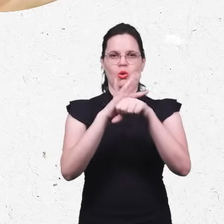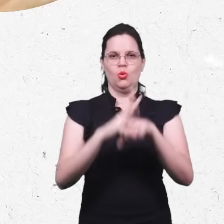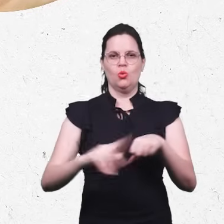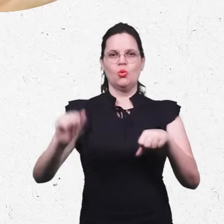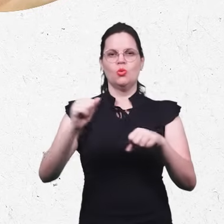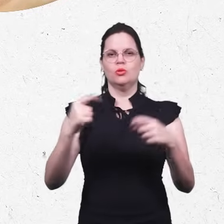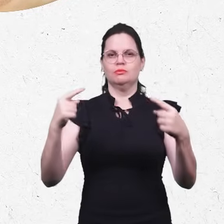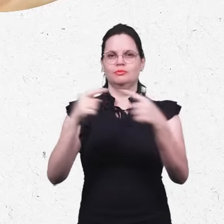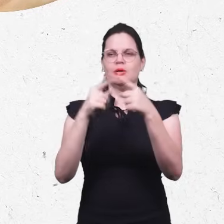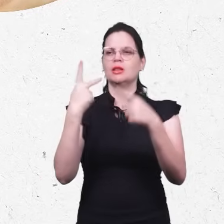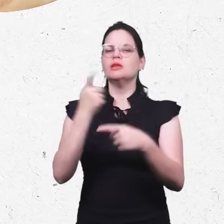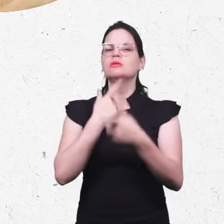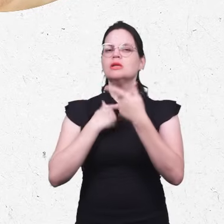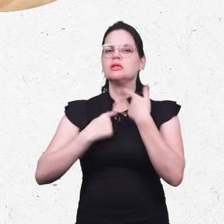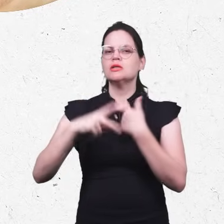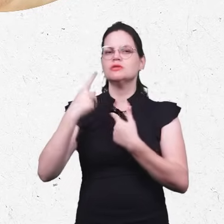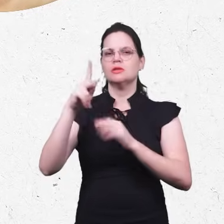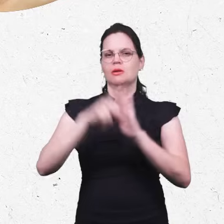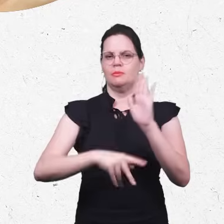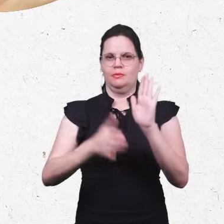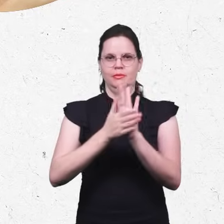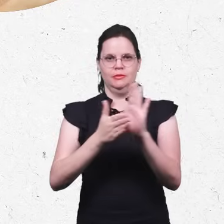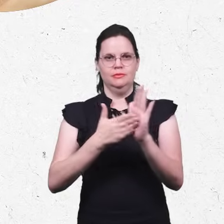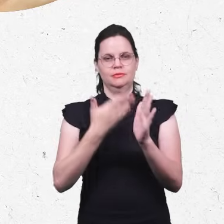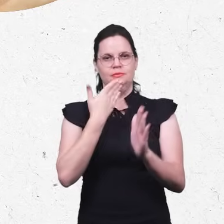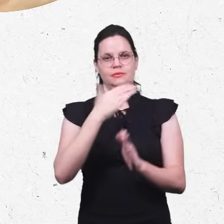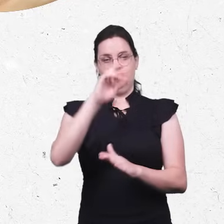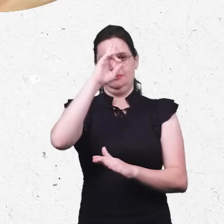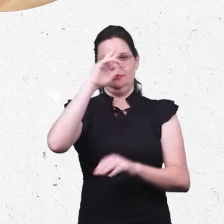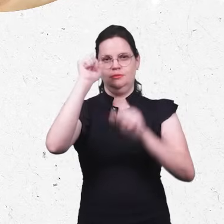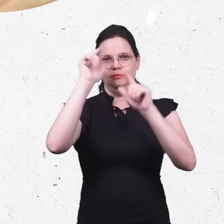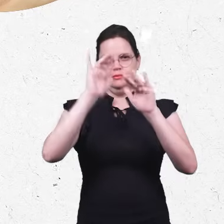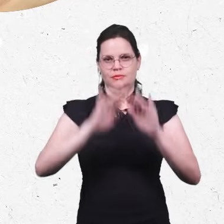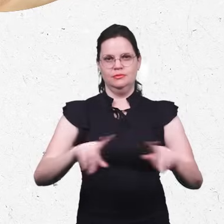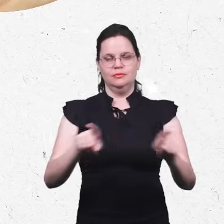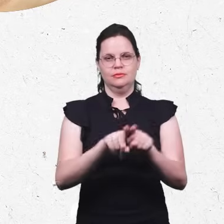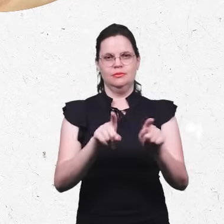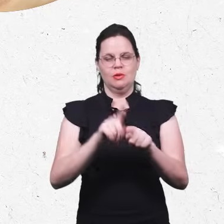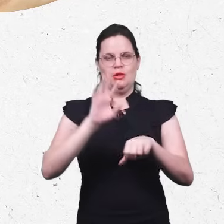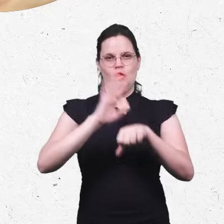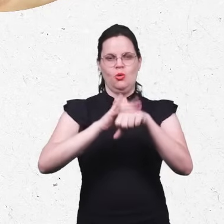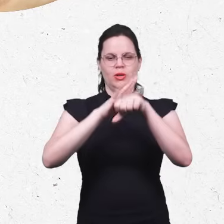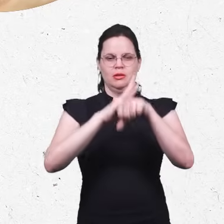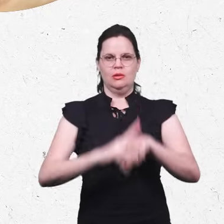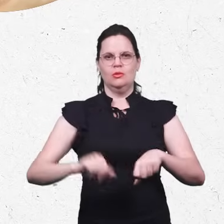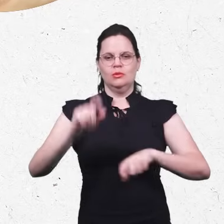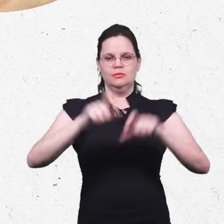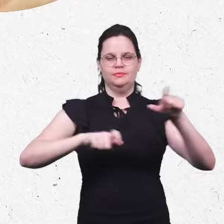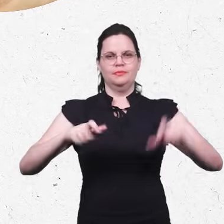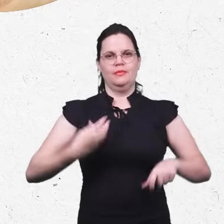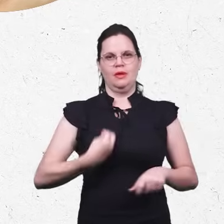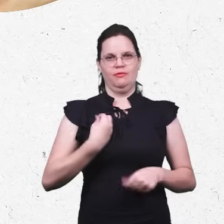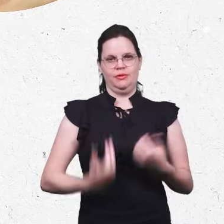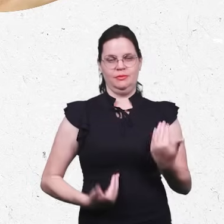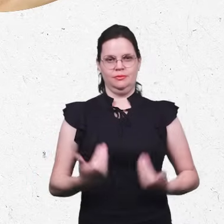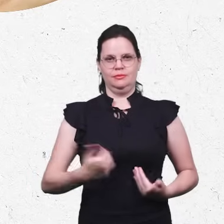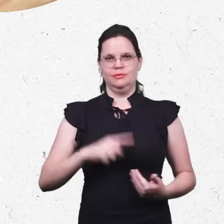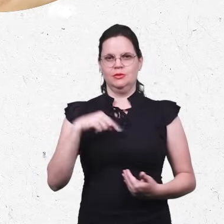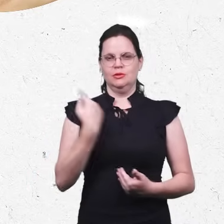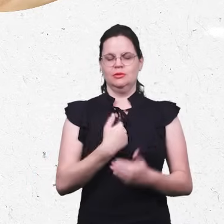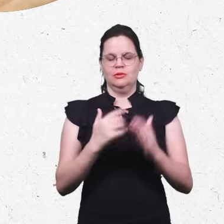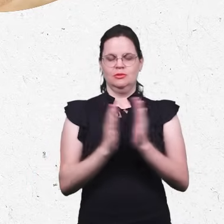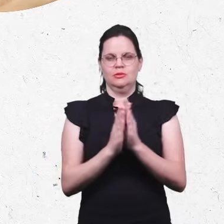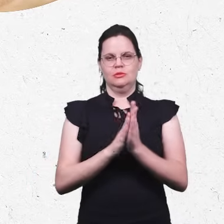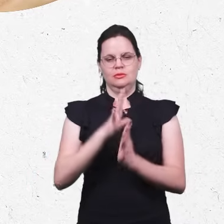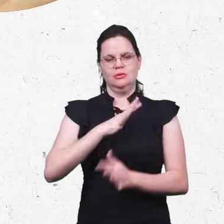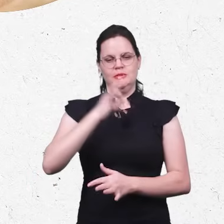o Teu desejo, o Teu querer, Senhor, abençoa, Senhor, e repreende, ó Deus, as enfermidades na vida dos Teus servos. Nós oramos